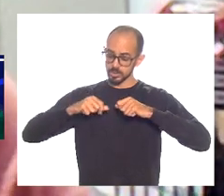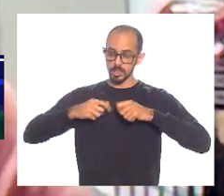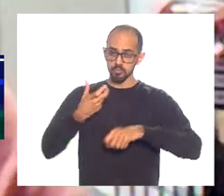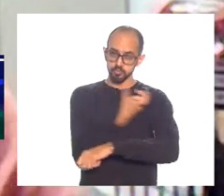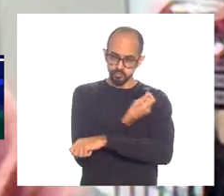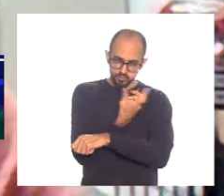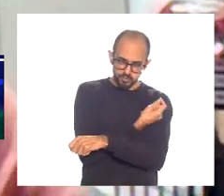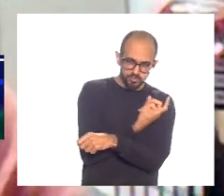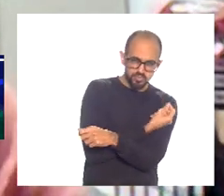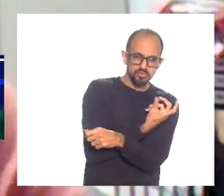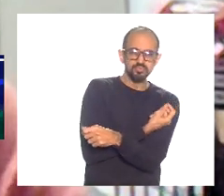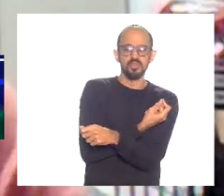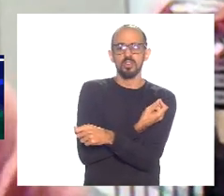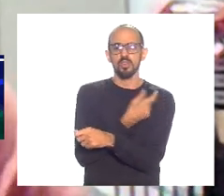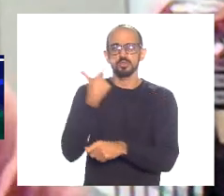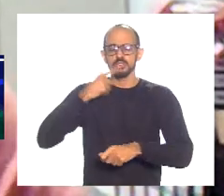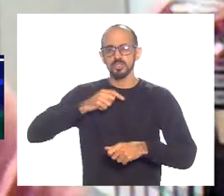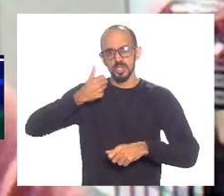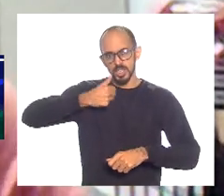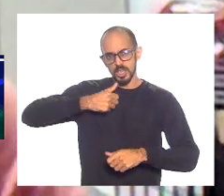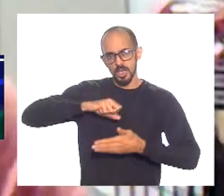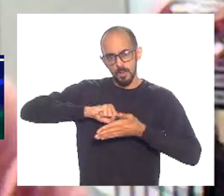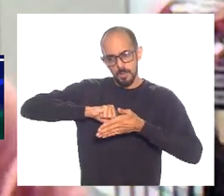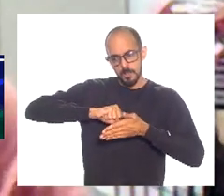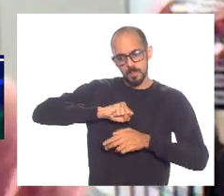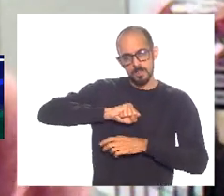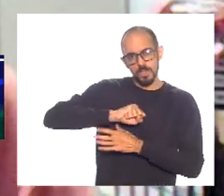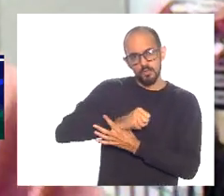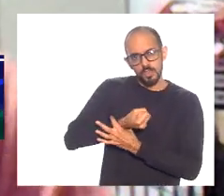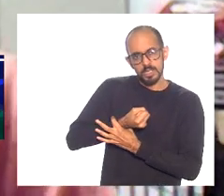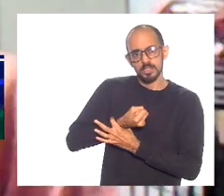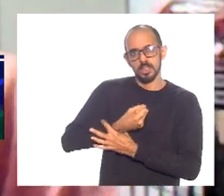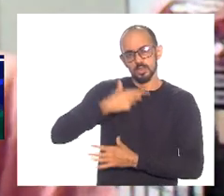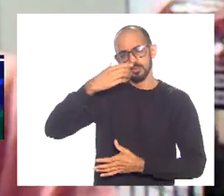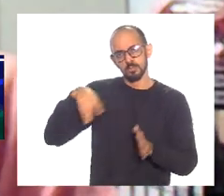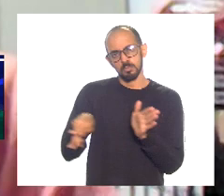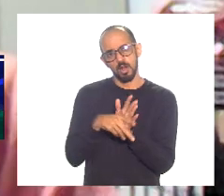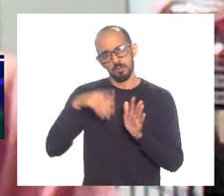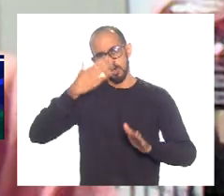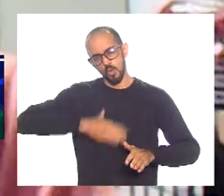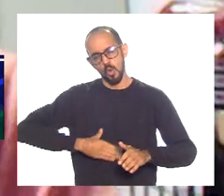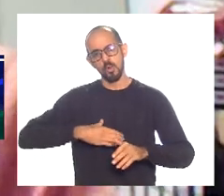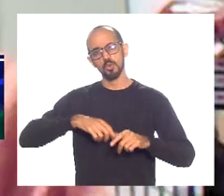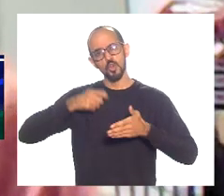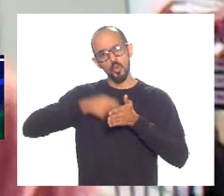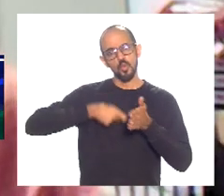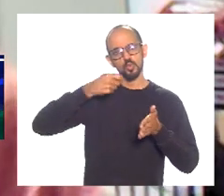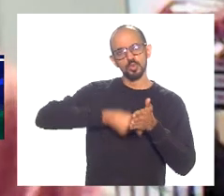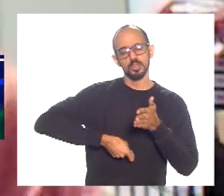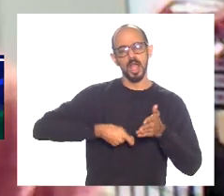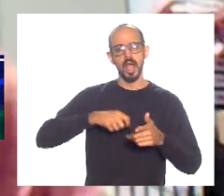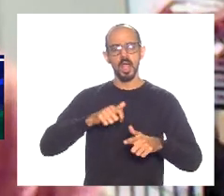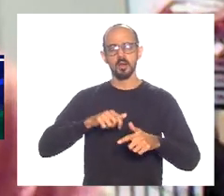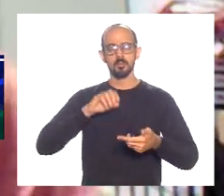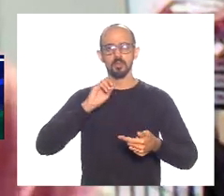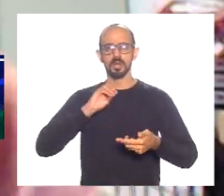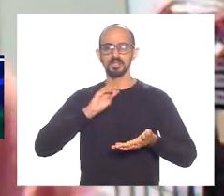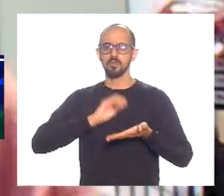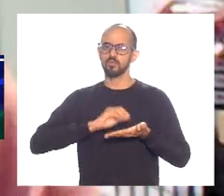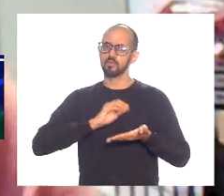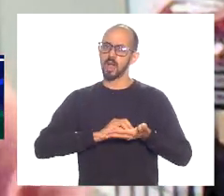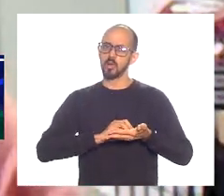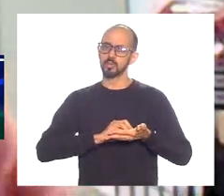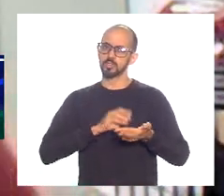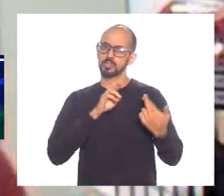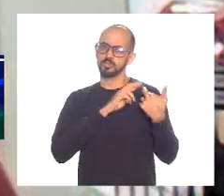né, e lutar para derrotar esse governo que, com tanta irresponsabilidade, está custando vida de